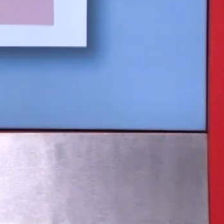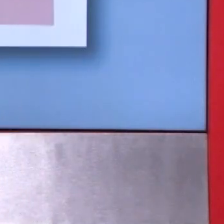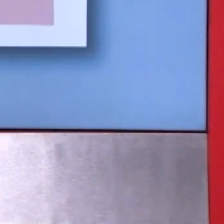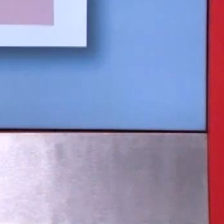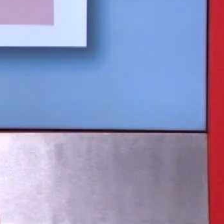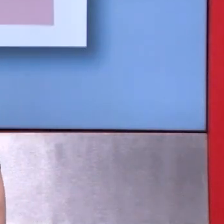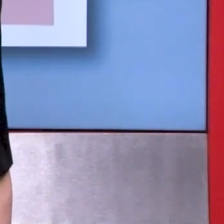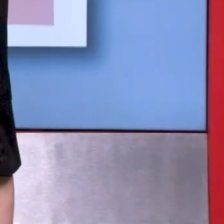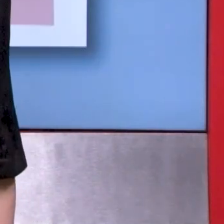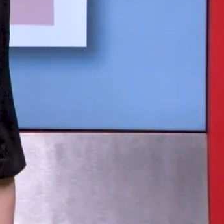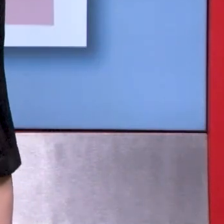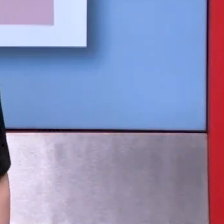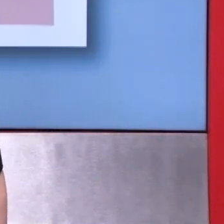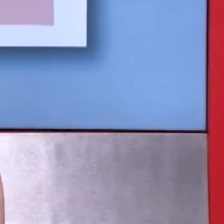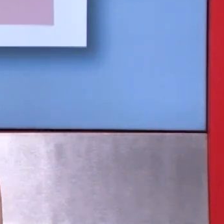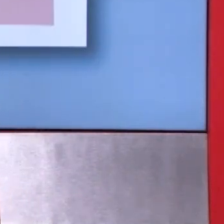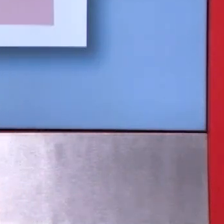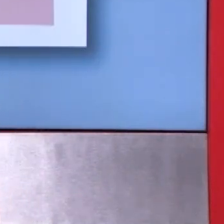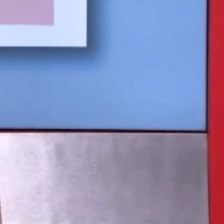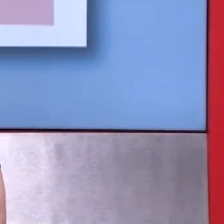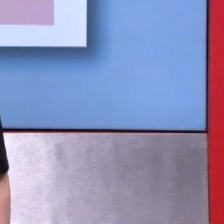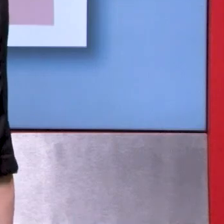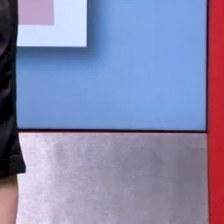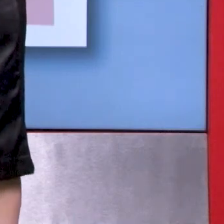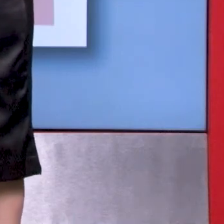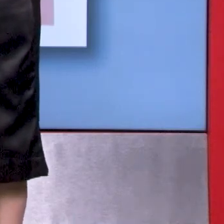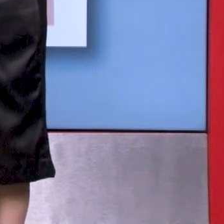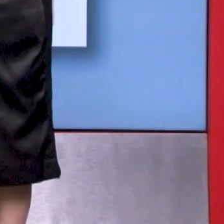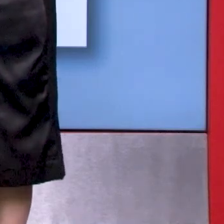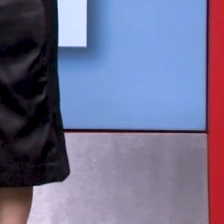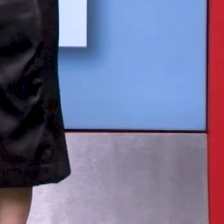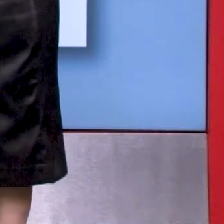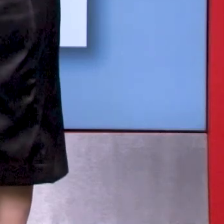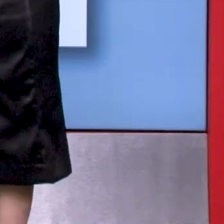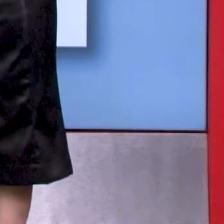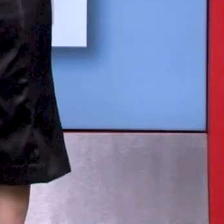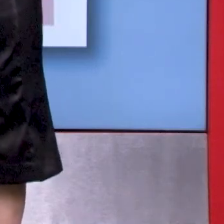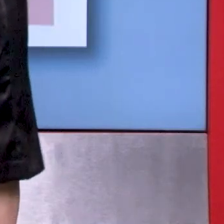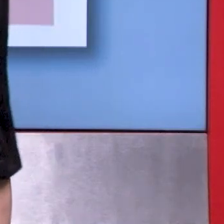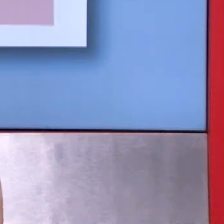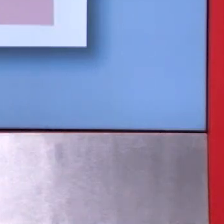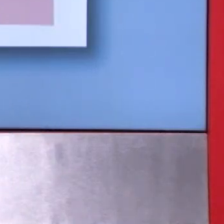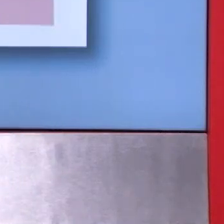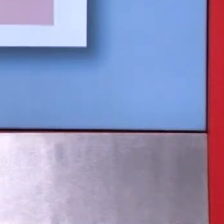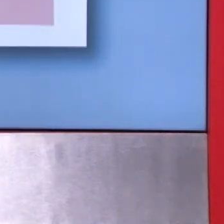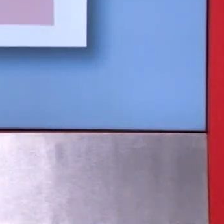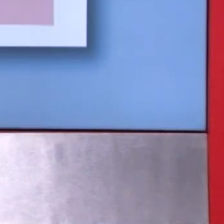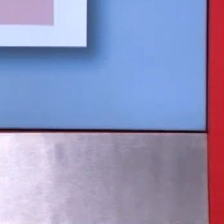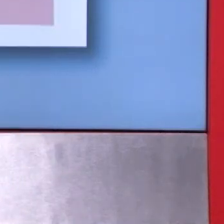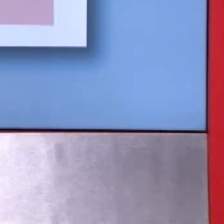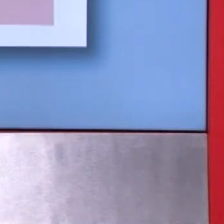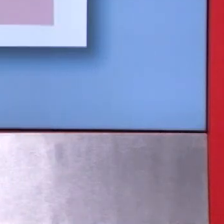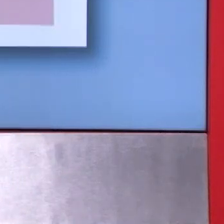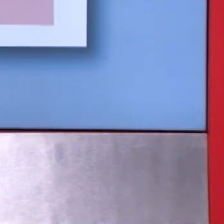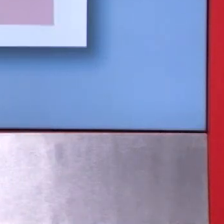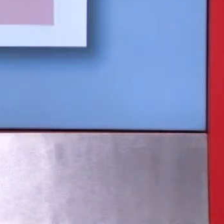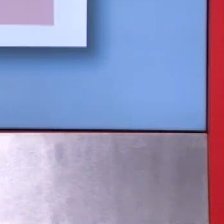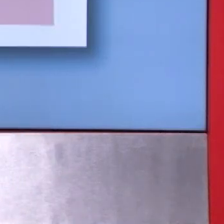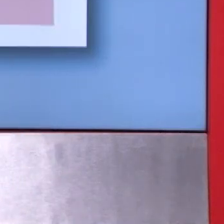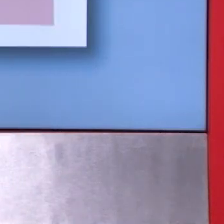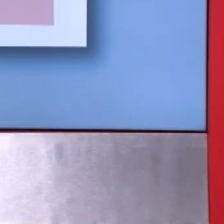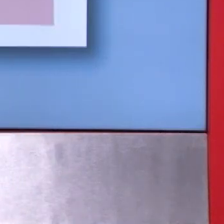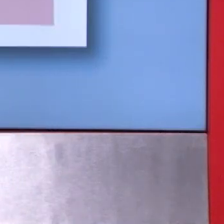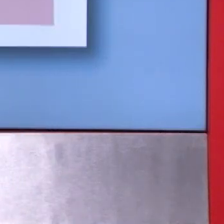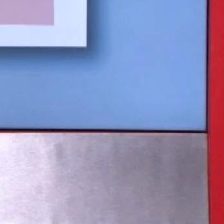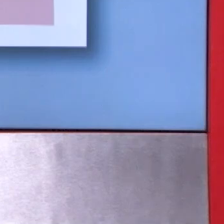temos aqui um acordo com um termozinho para você ler e clicar